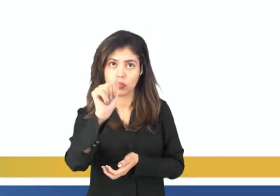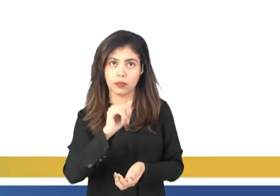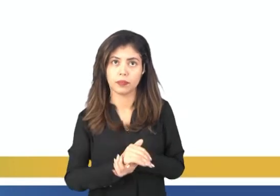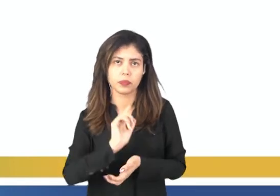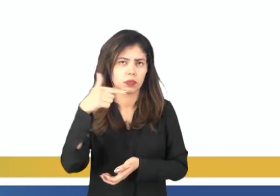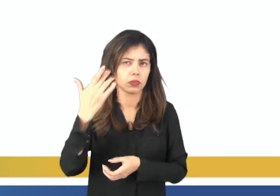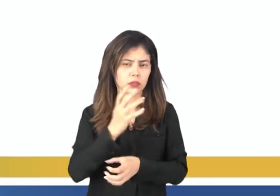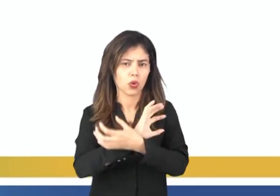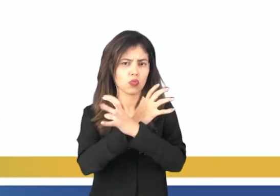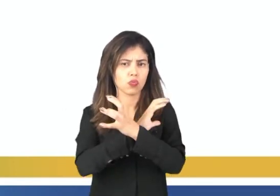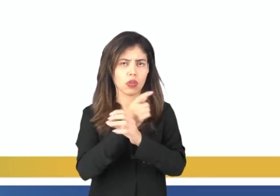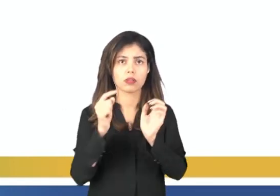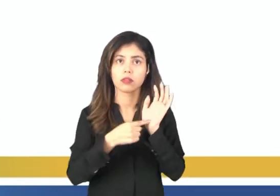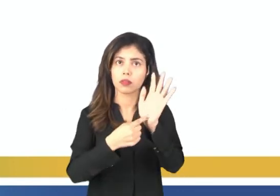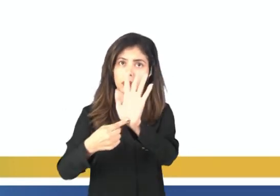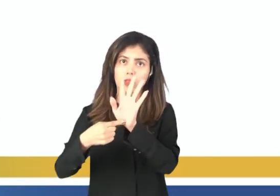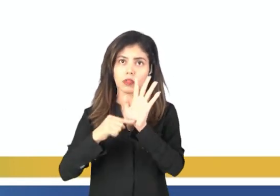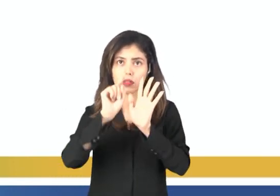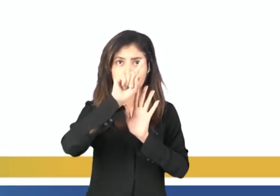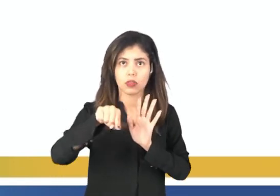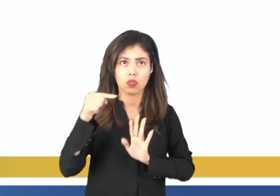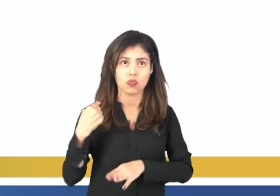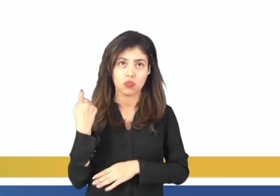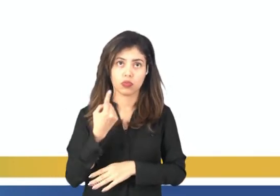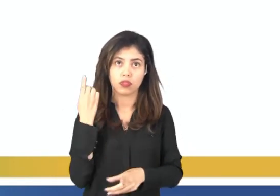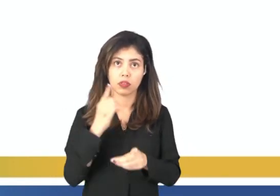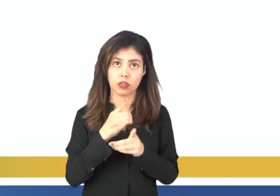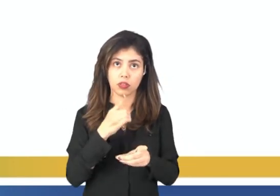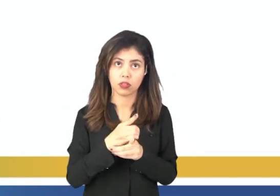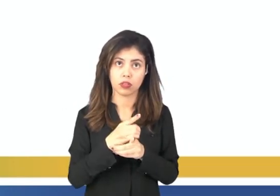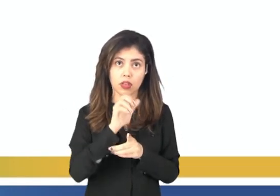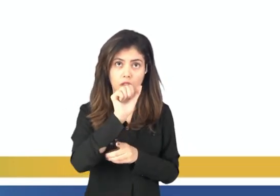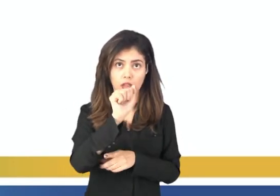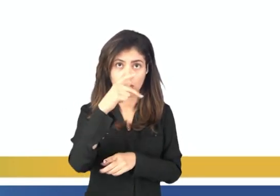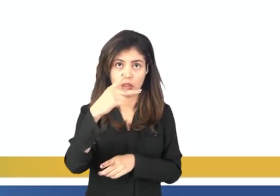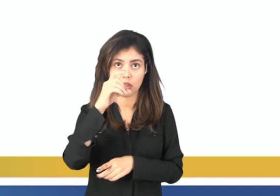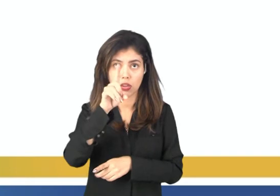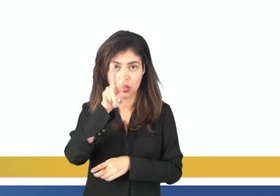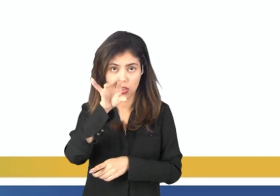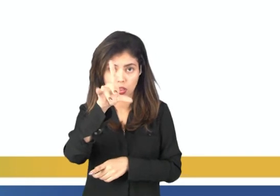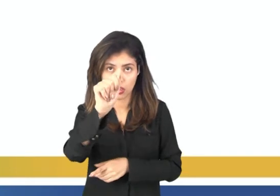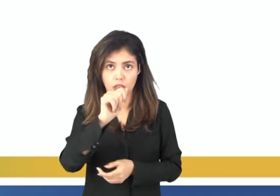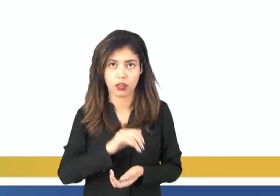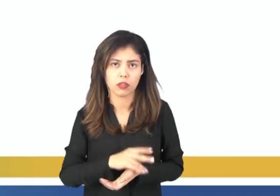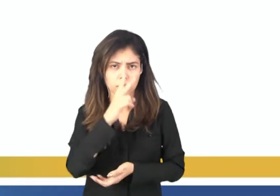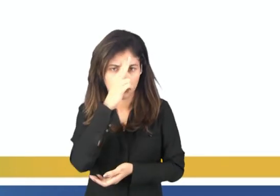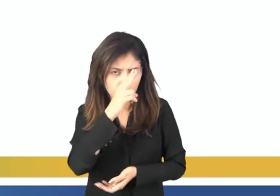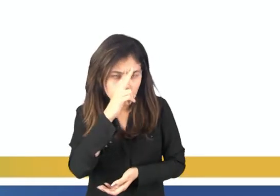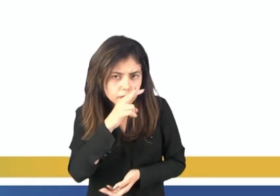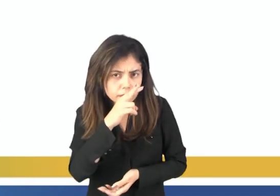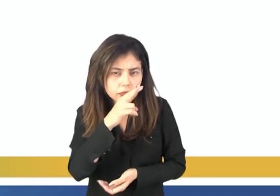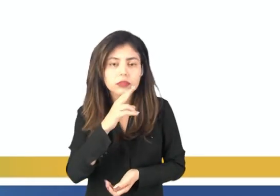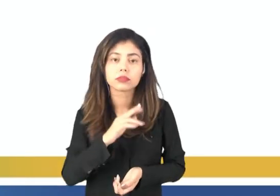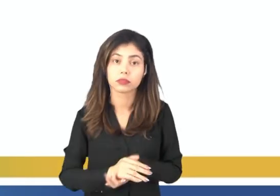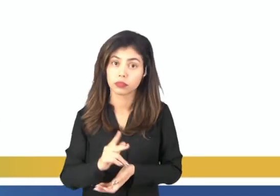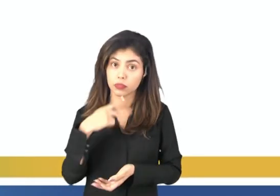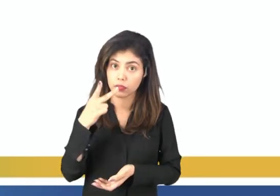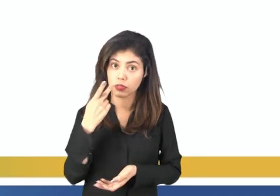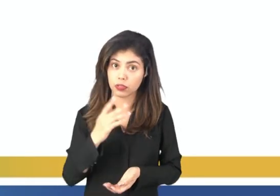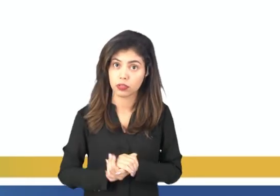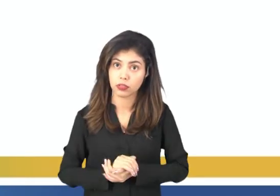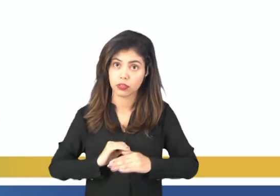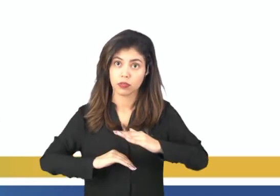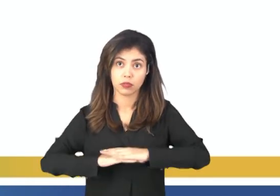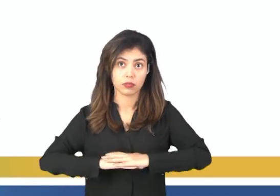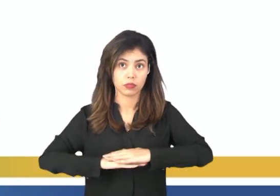entre os ossos citados a seguir marque o único encontrado no esqueleto apendicular lembra que o da particular a gente tá falando